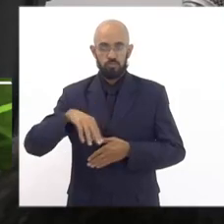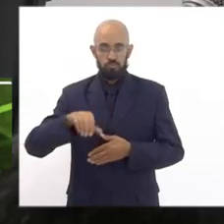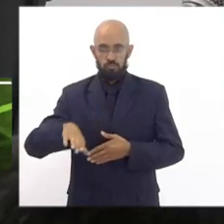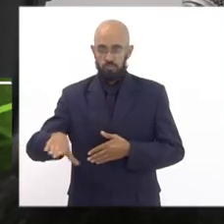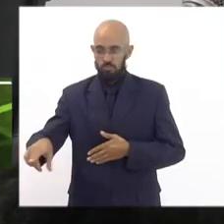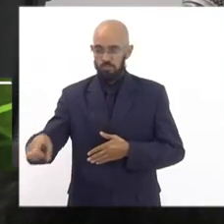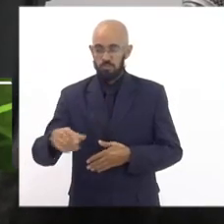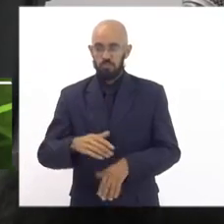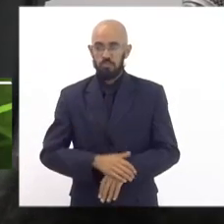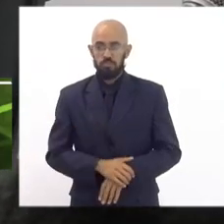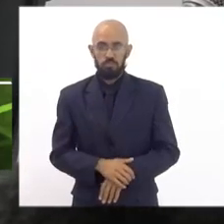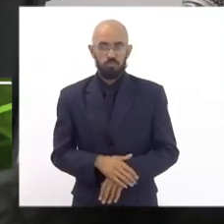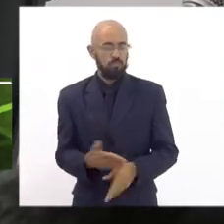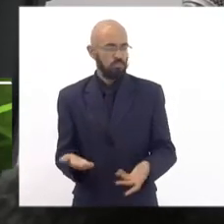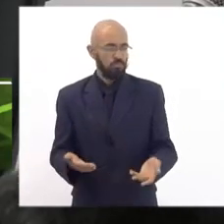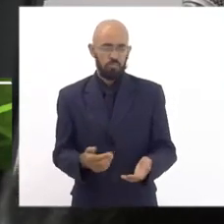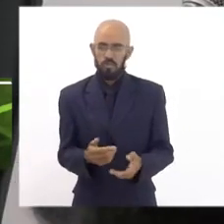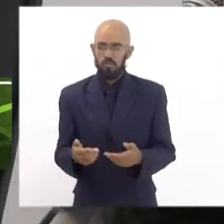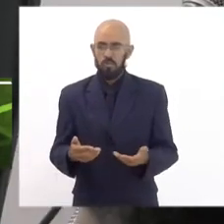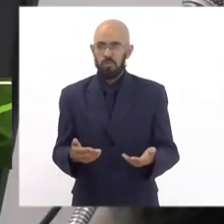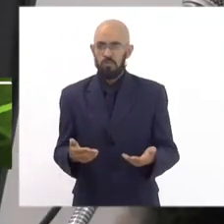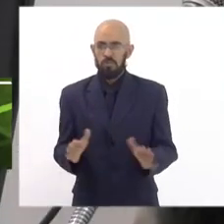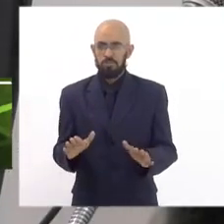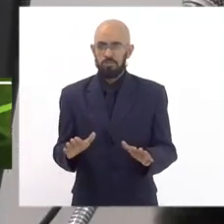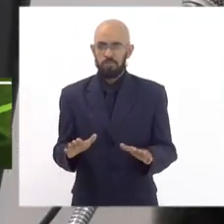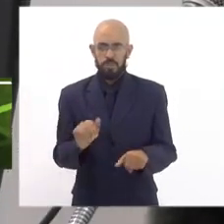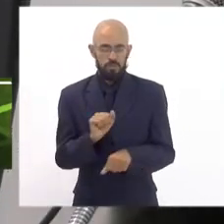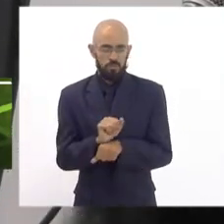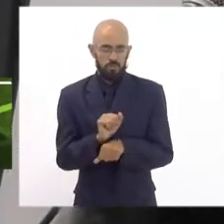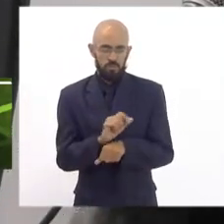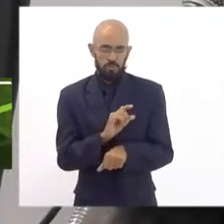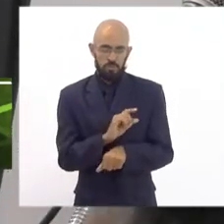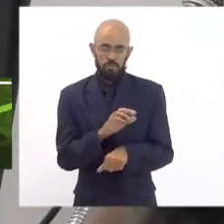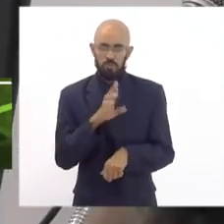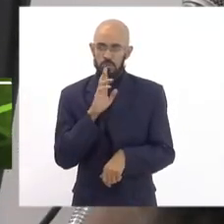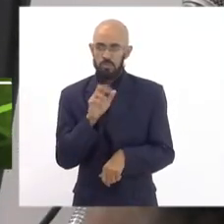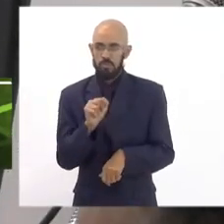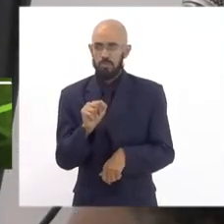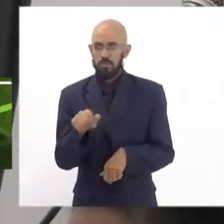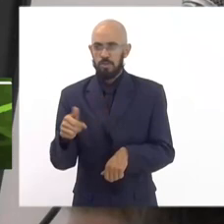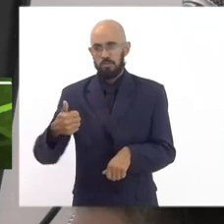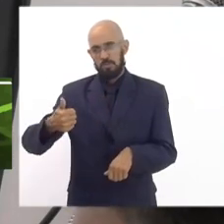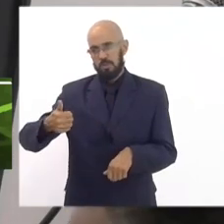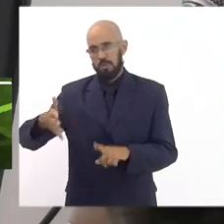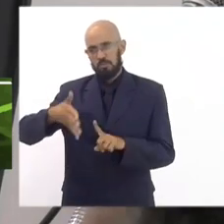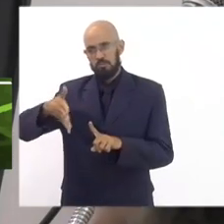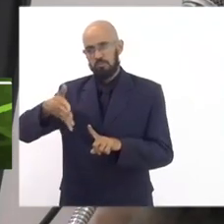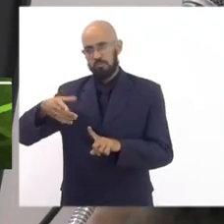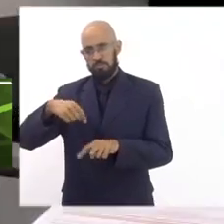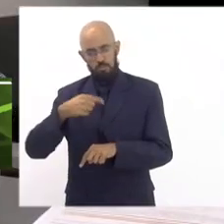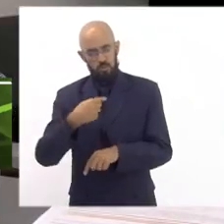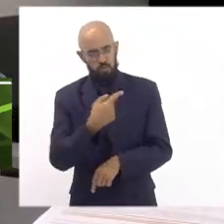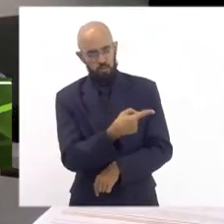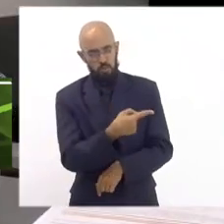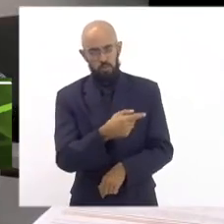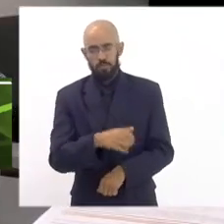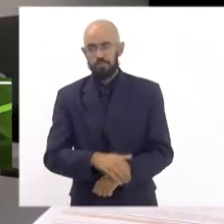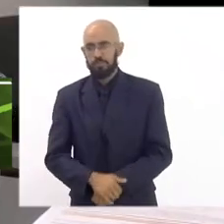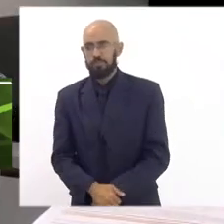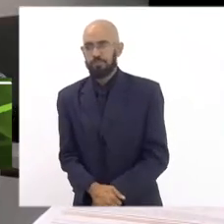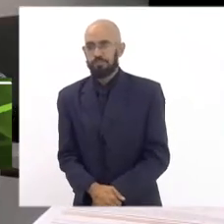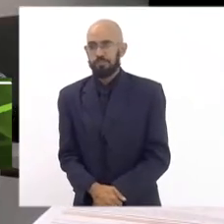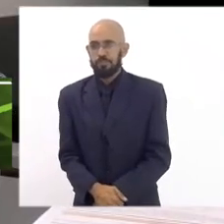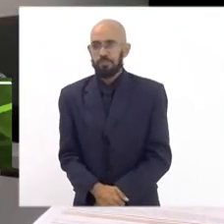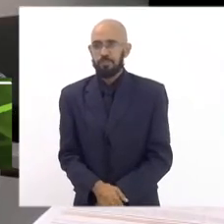Para relatar, deputado. Antes, deixa eu passar a palavra aqui para o deputado Rodrigo Amorim. Depois eu passo a palavra, Vossa Excelência.